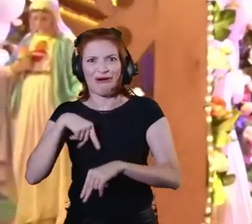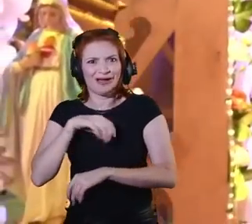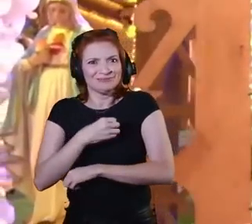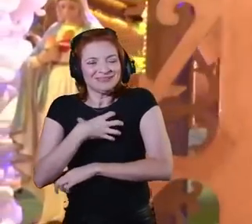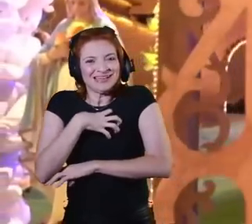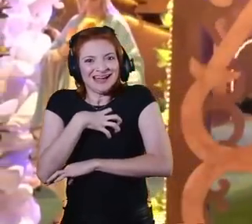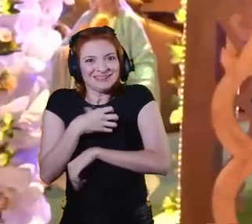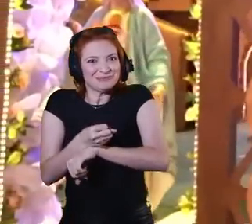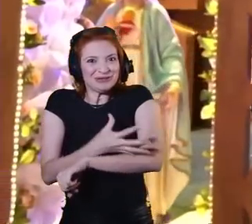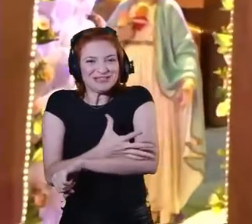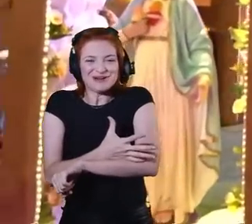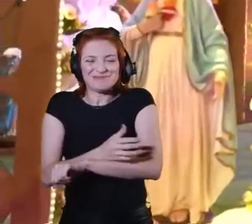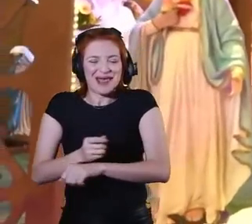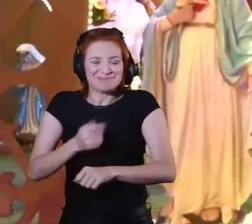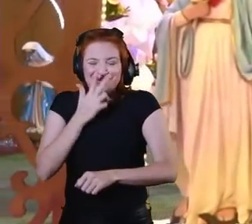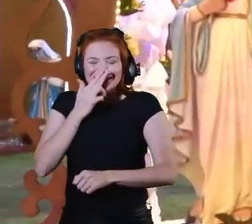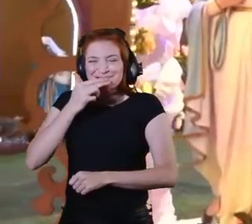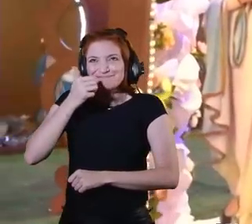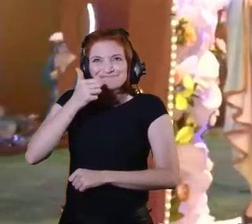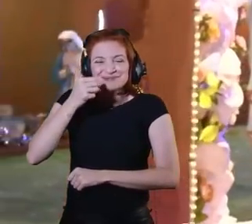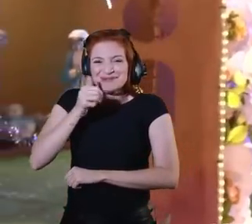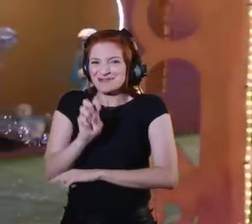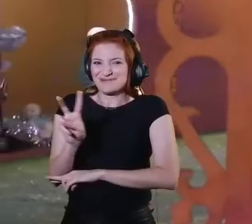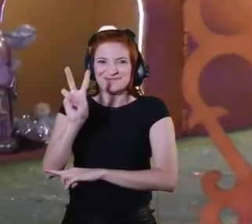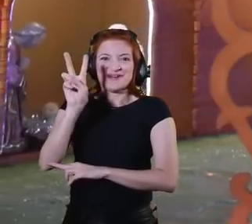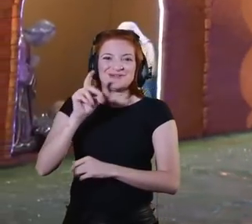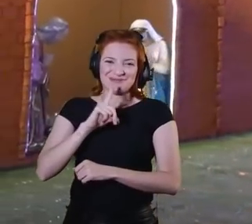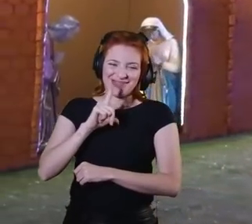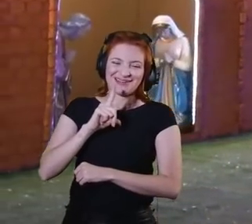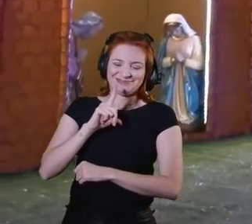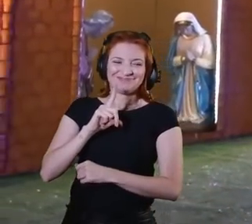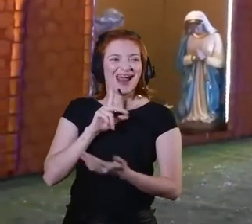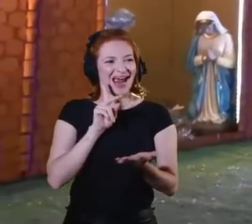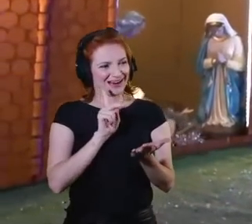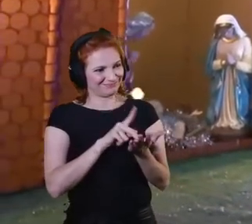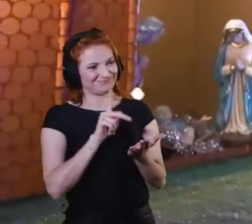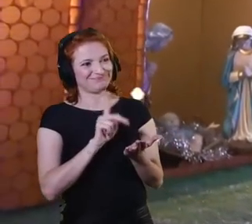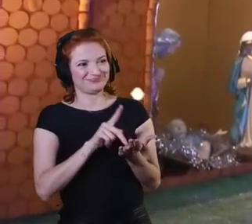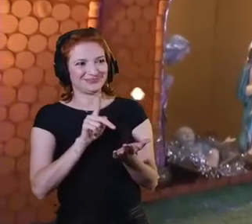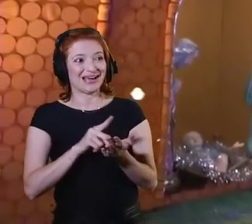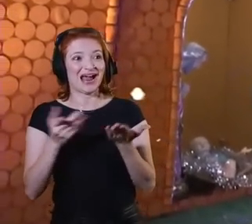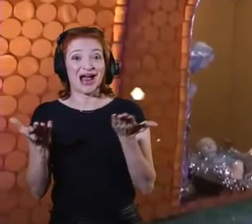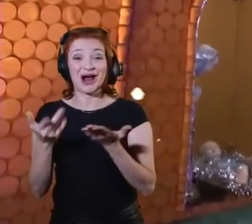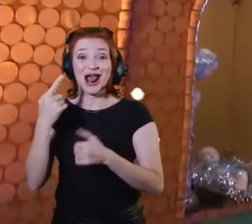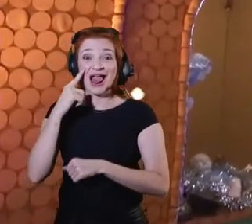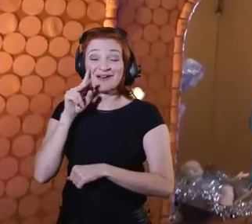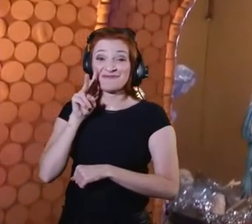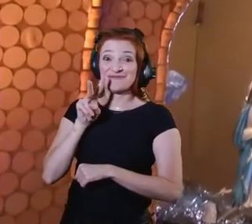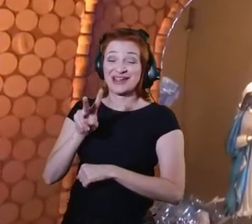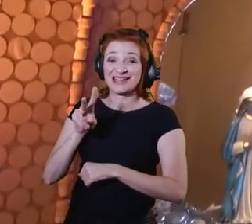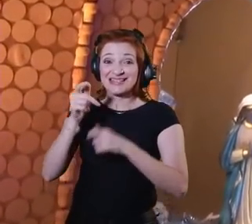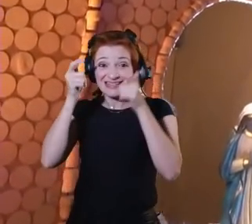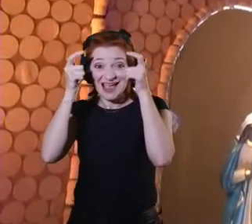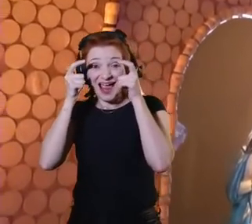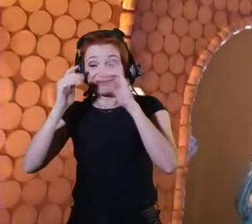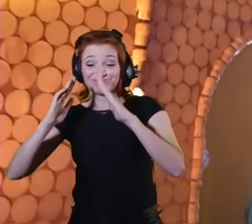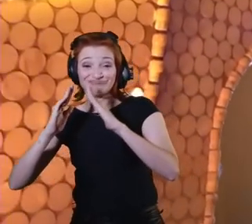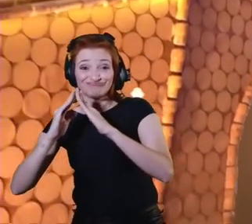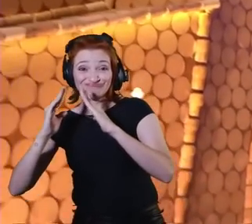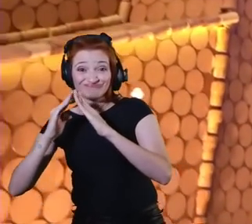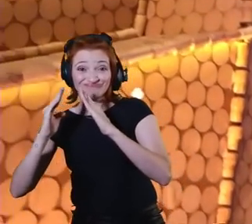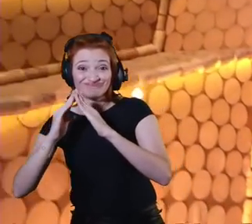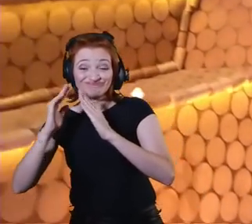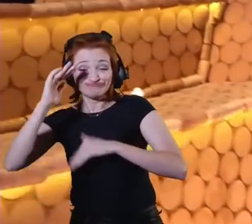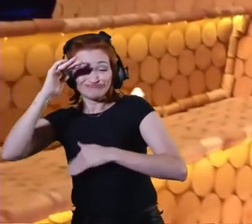gente sente é o maior pagamento que a gente pode ter. É, com certeza. Visualizamos as capelinhas, Thales, né? E a importância